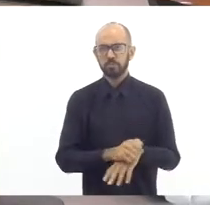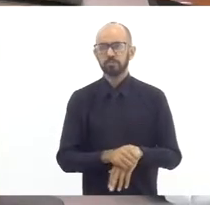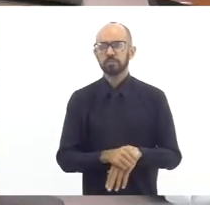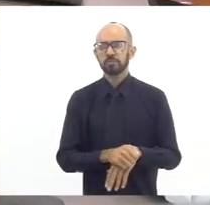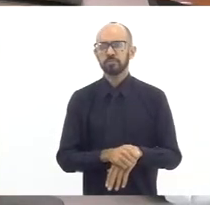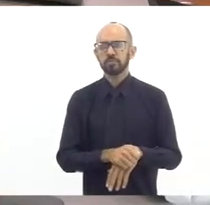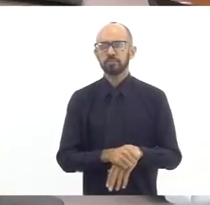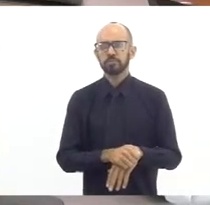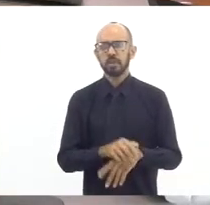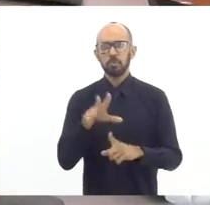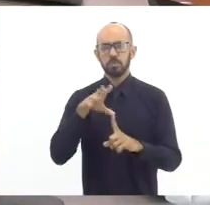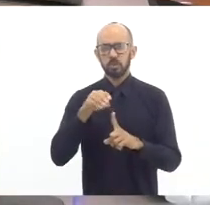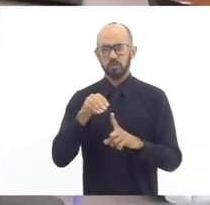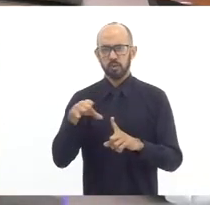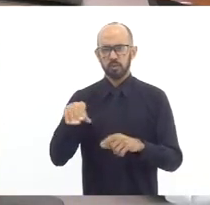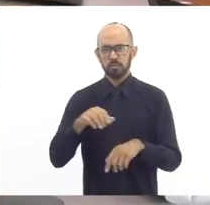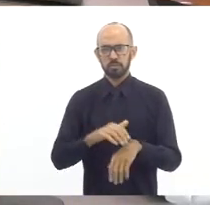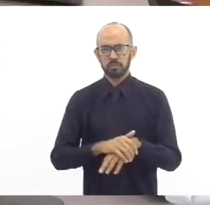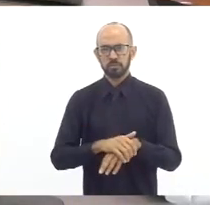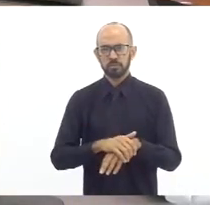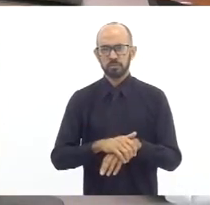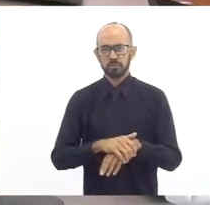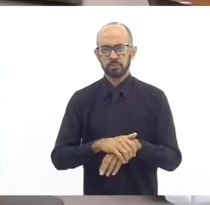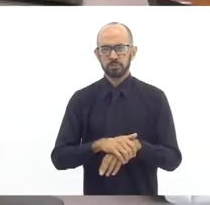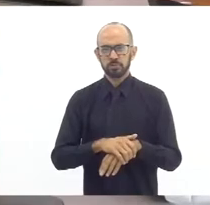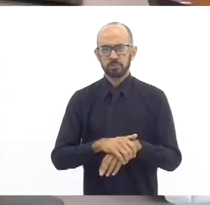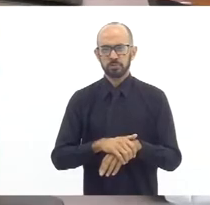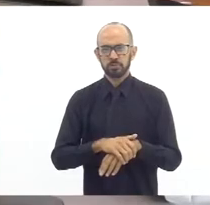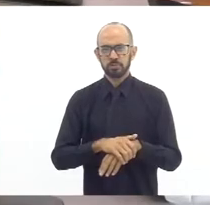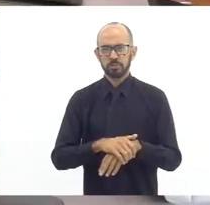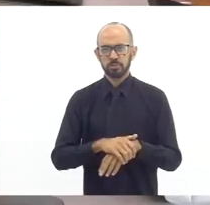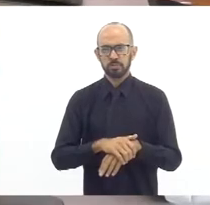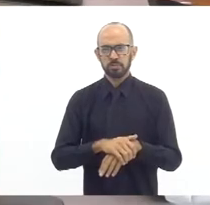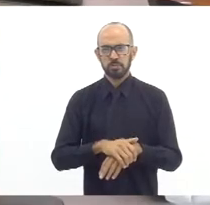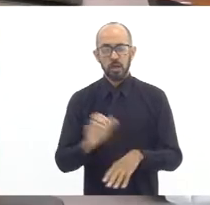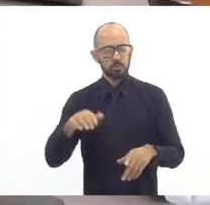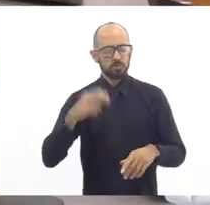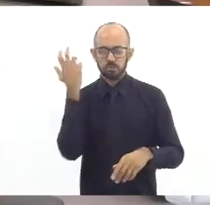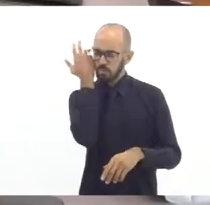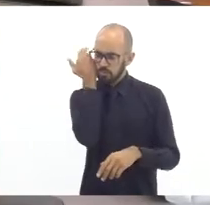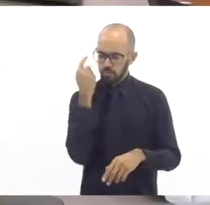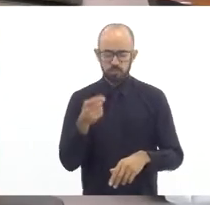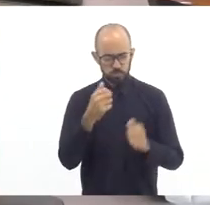gentileza. Tem um microfone sem fio, Eliomar, para você é melhor.